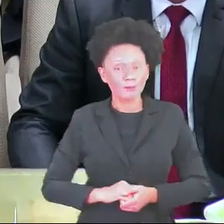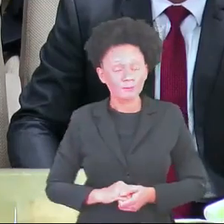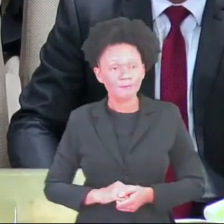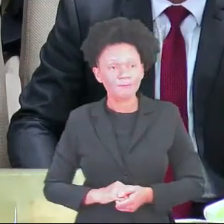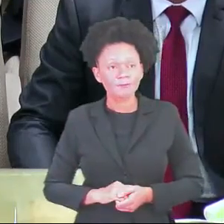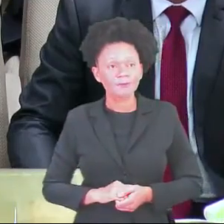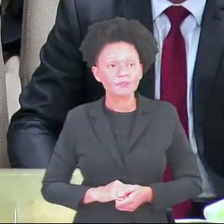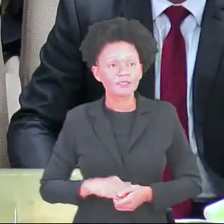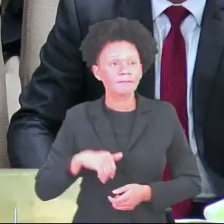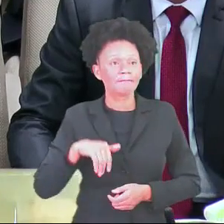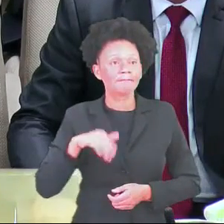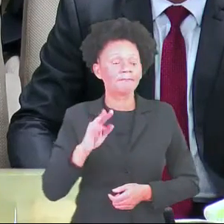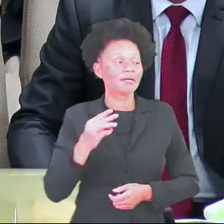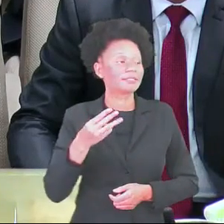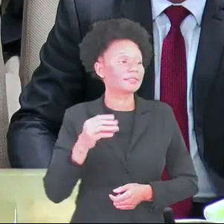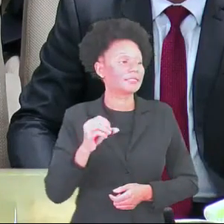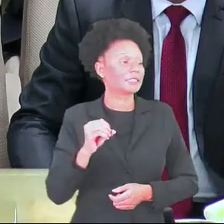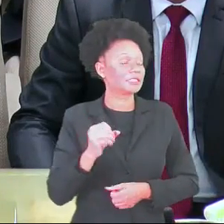Mais de 30 anos de fé.